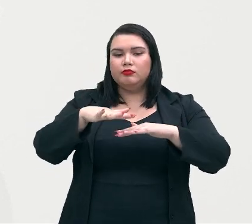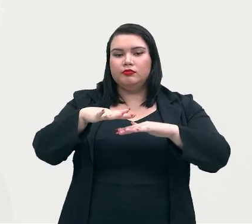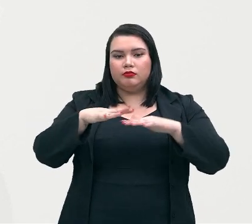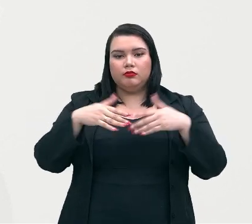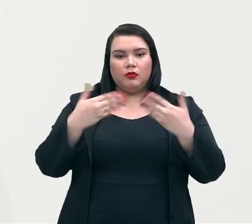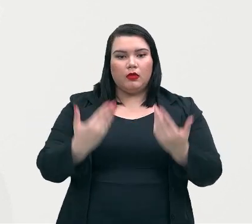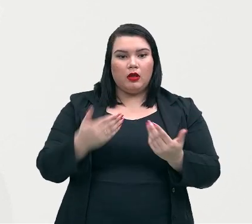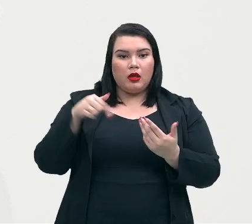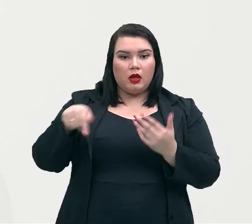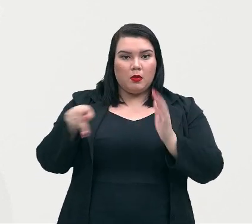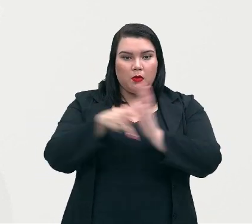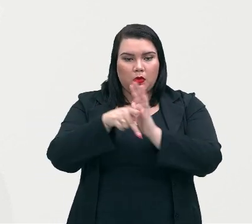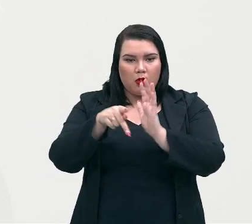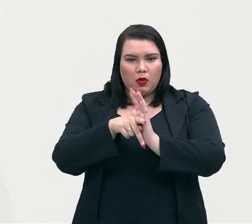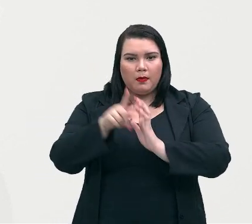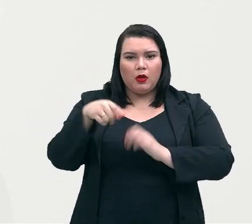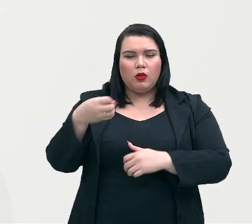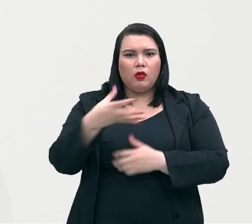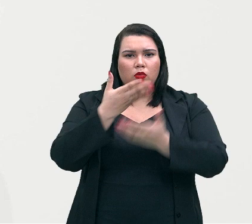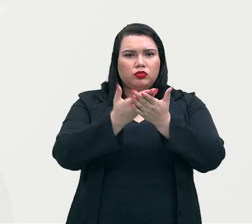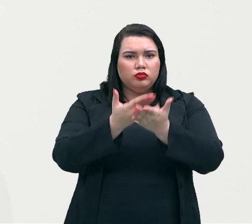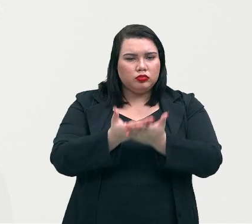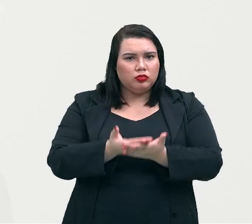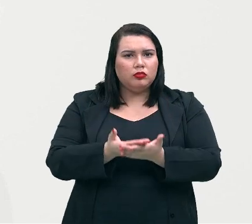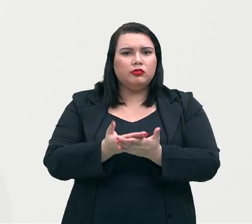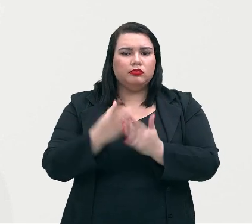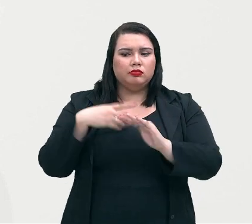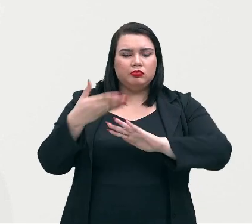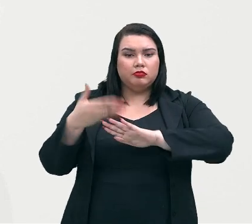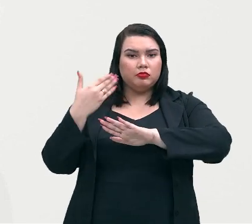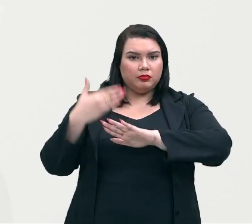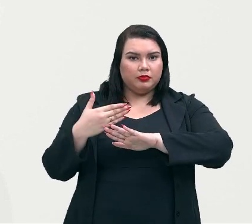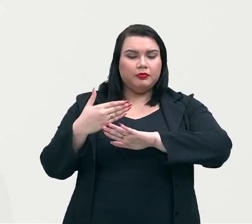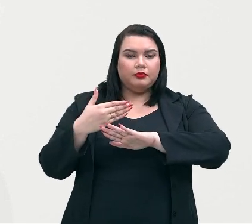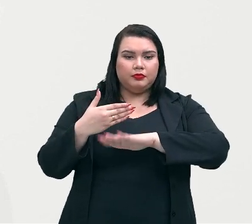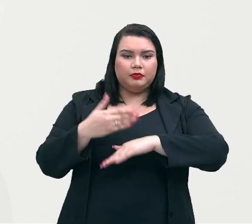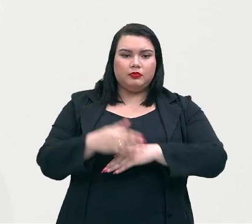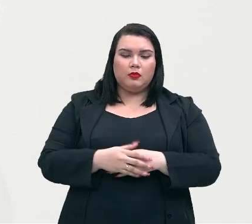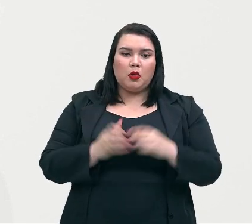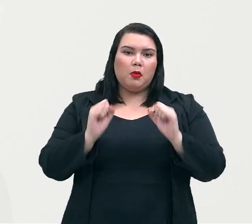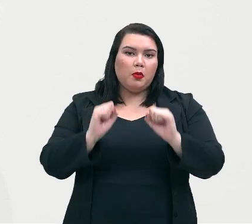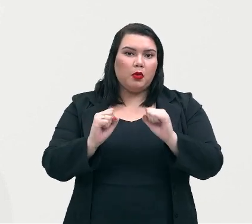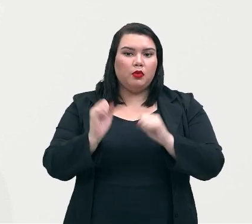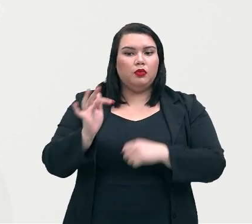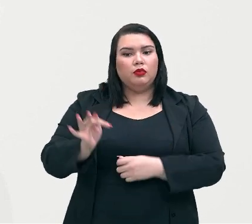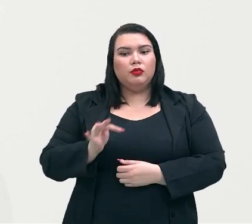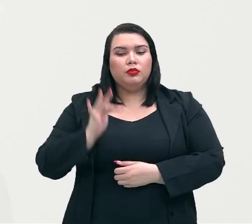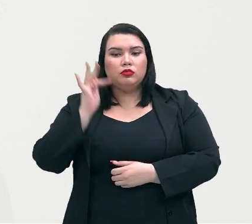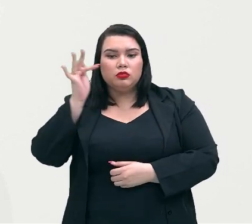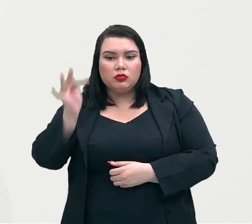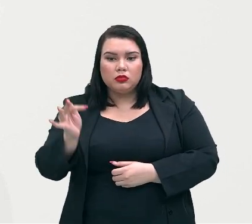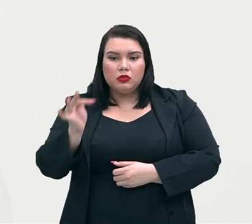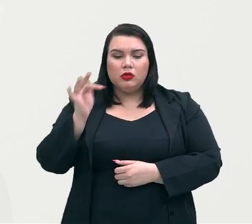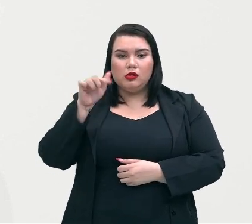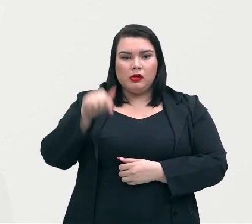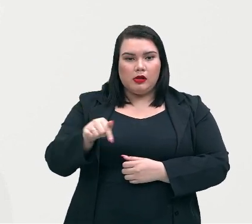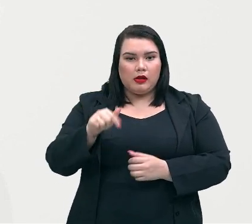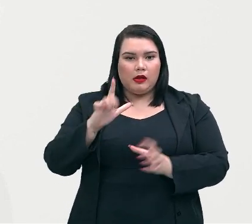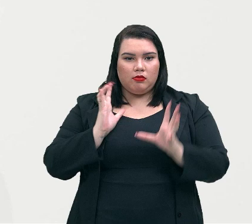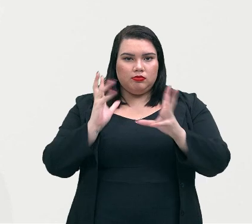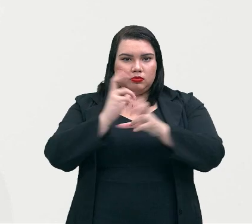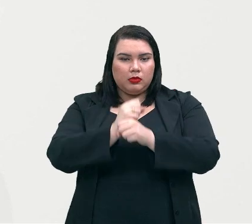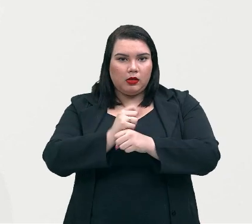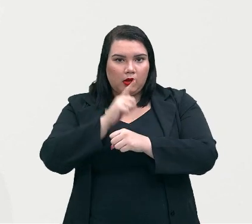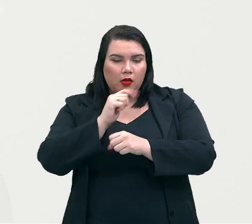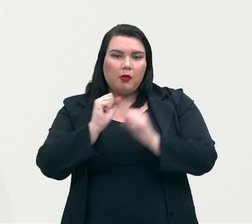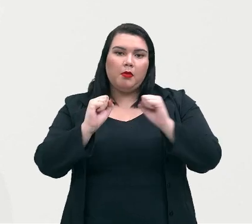sistema aquífero, ele é recente, os estudos recentes deles, tá? Então, pode ser que futuramente essa abrangência de volume de água